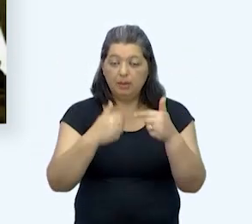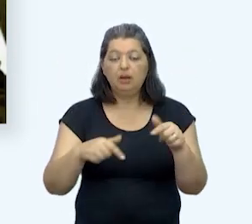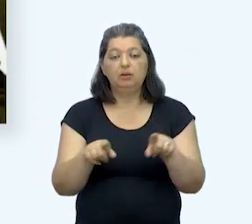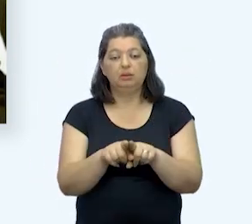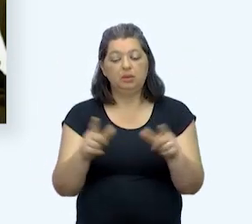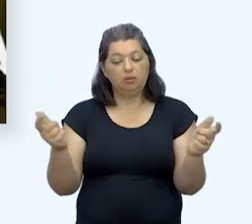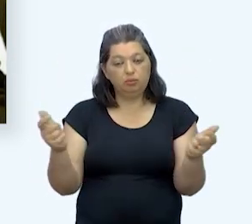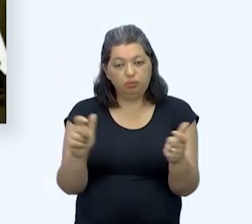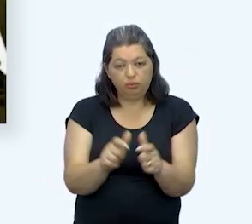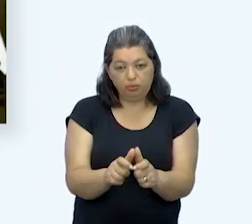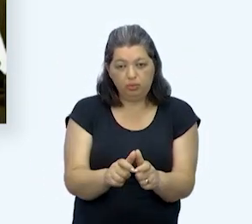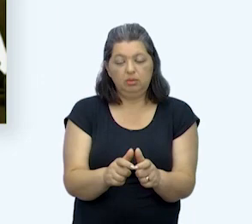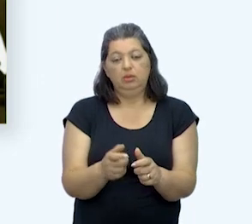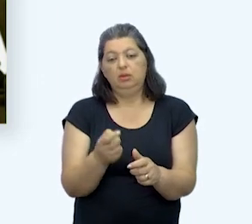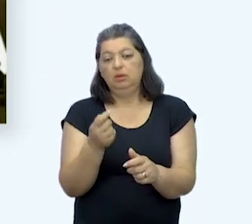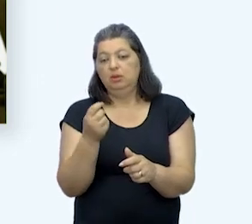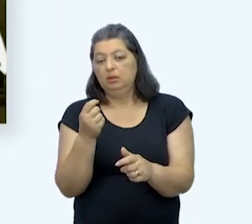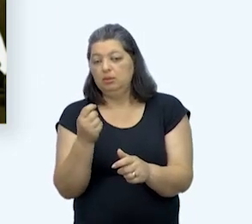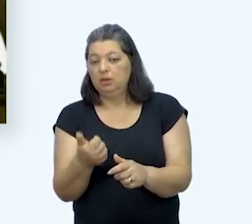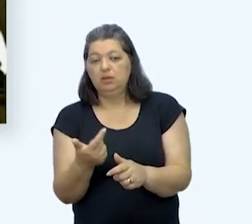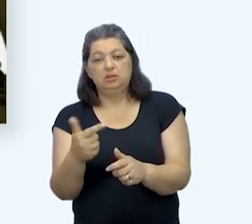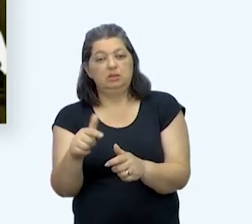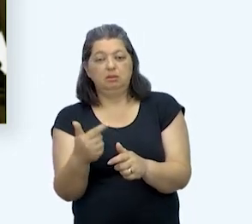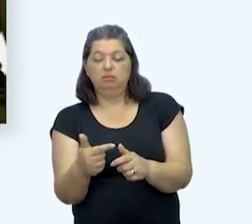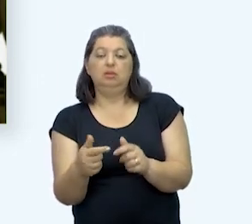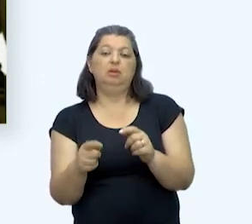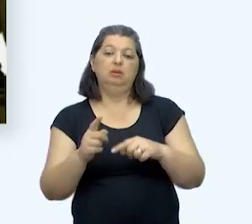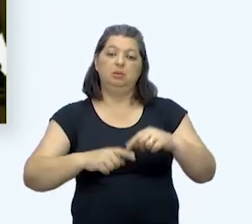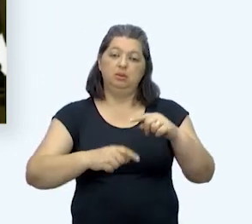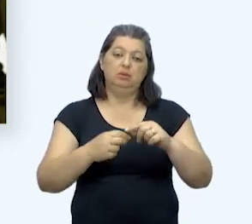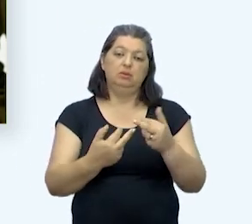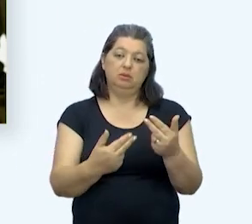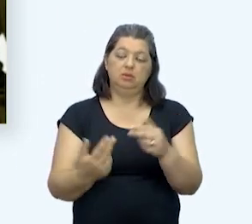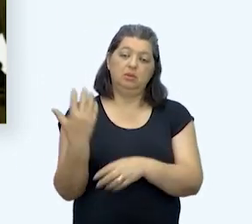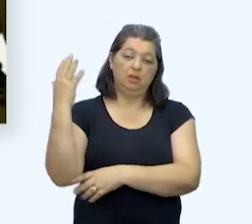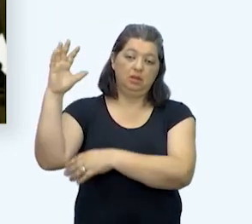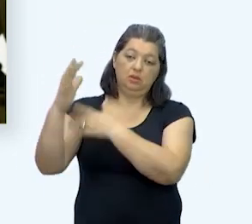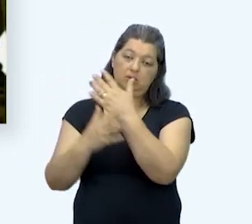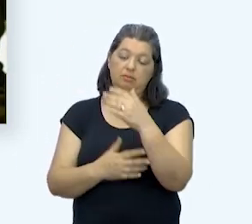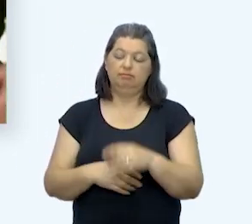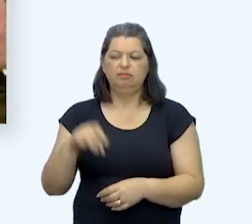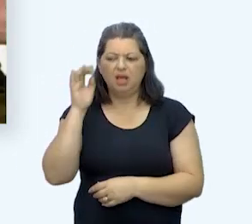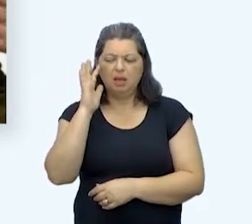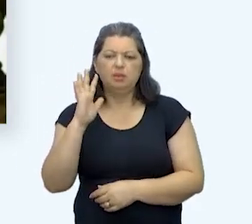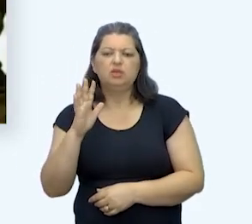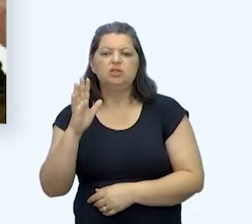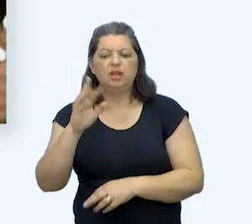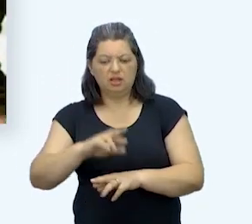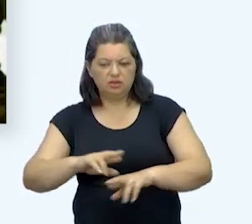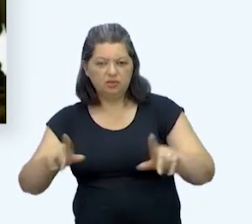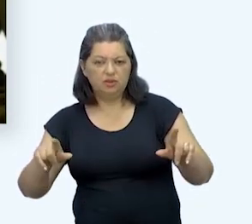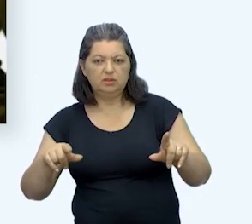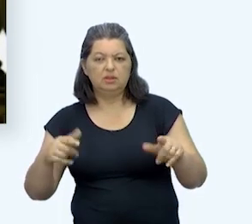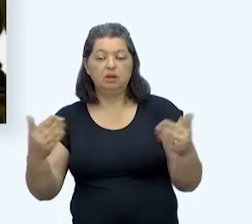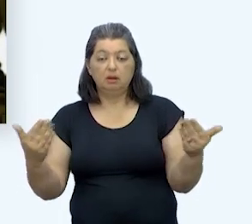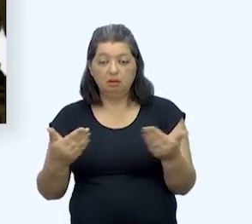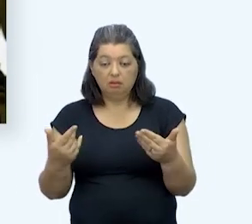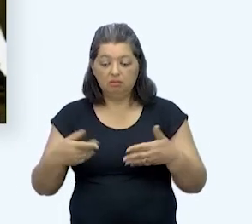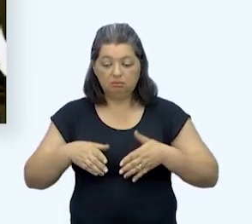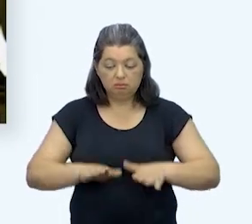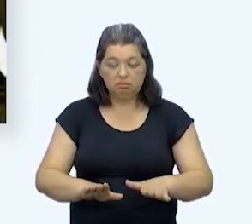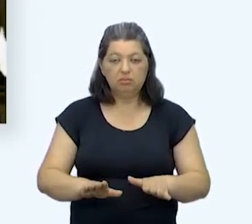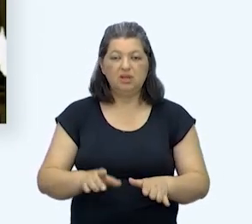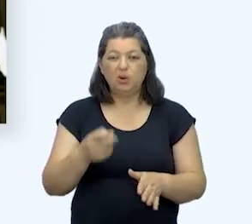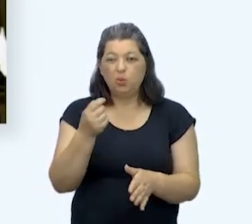extintos e quase sem recursos naturais. É estranho imaginar que era diferente. Pra quem nasceu na Terra assim,